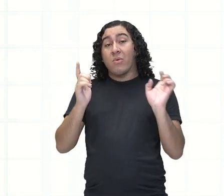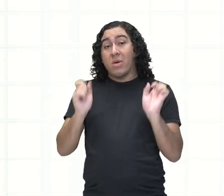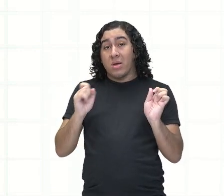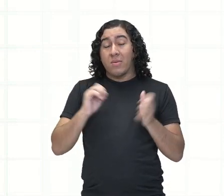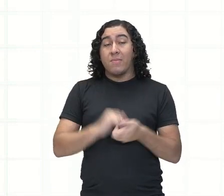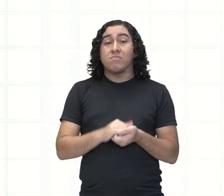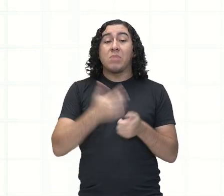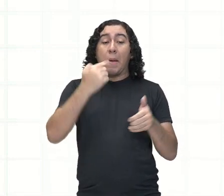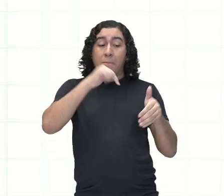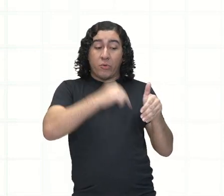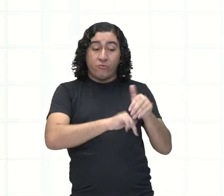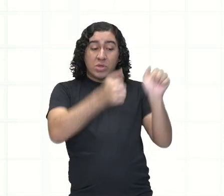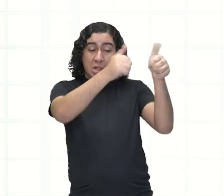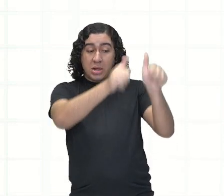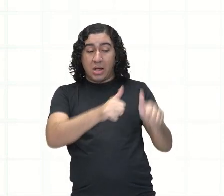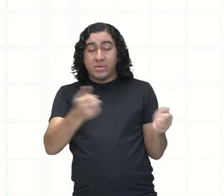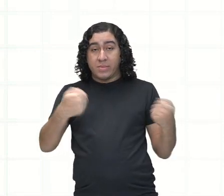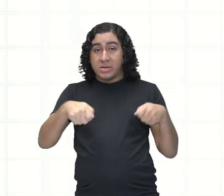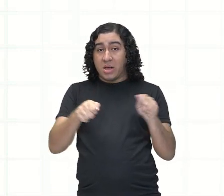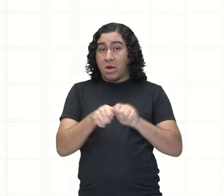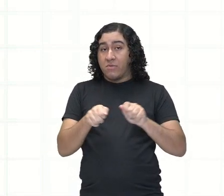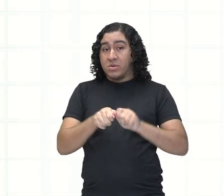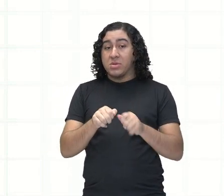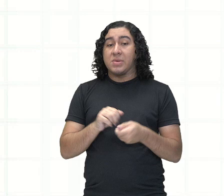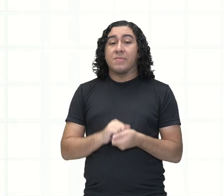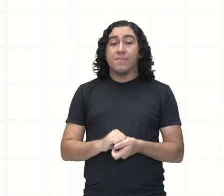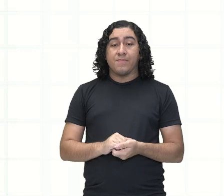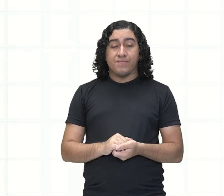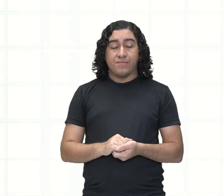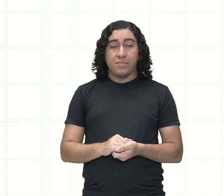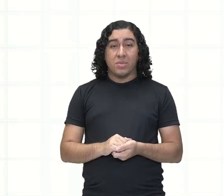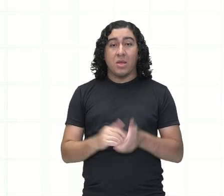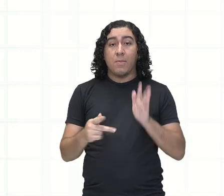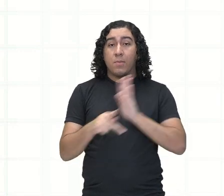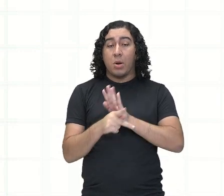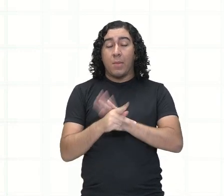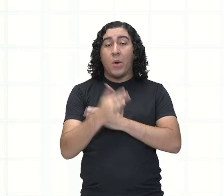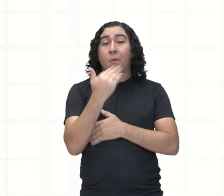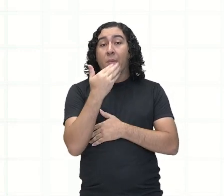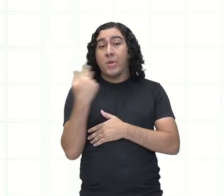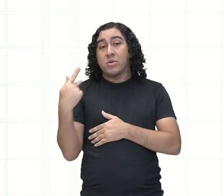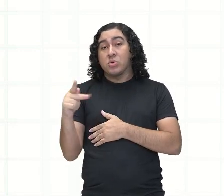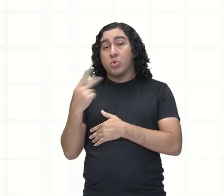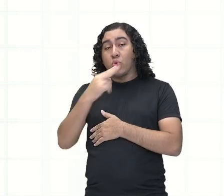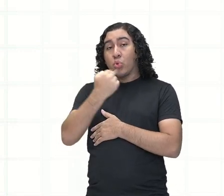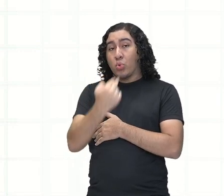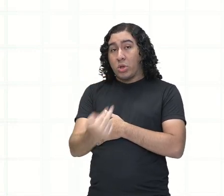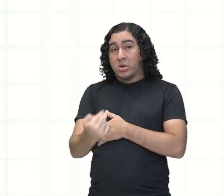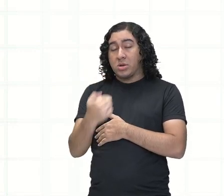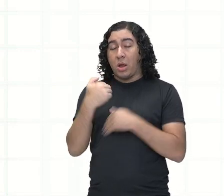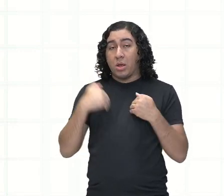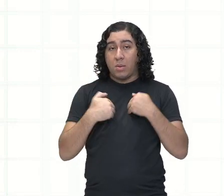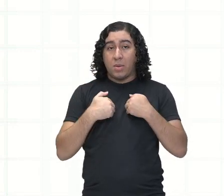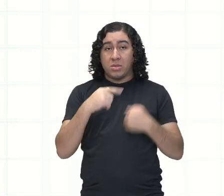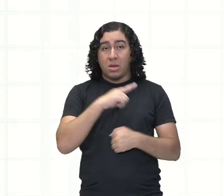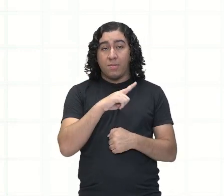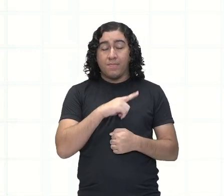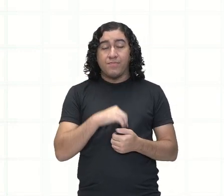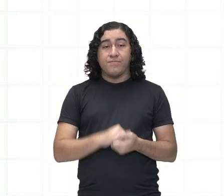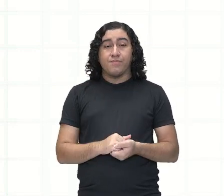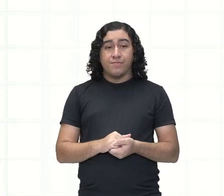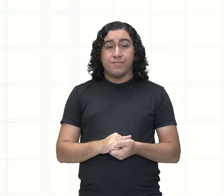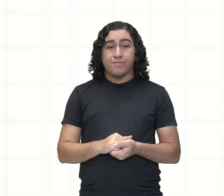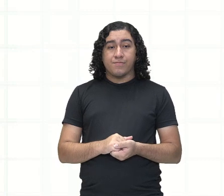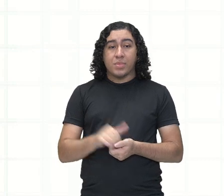relações que há entre esse fluxo aqui de nutrientes que há em um ecossistema. E nós